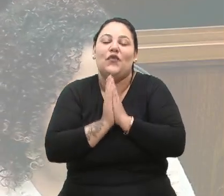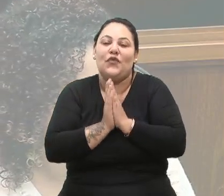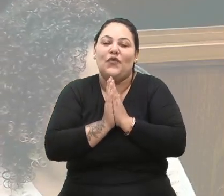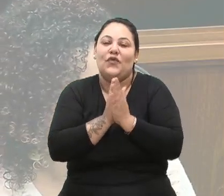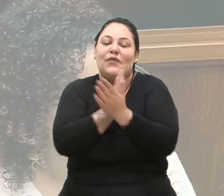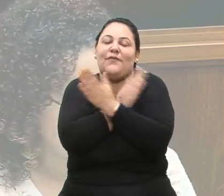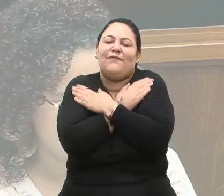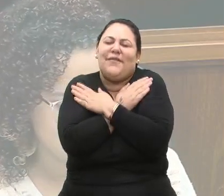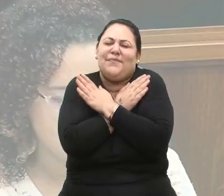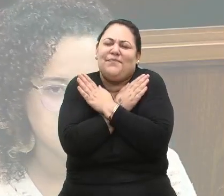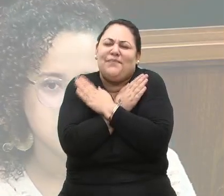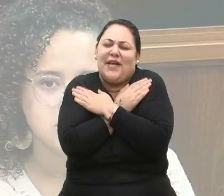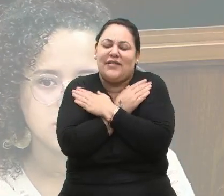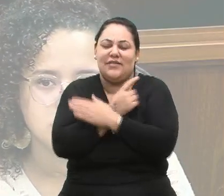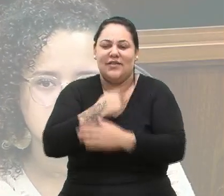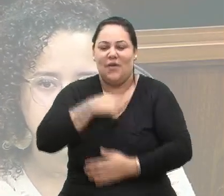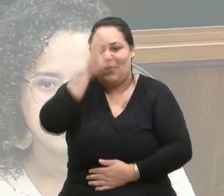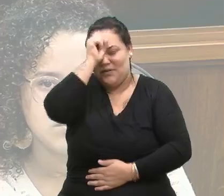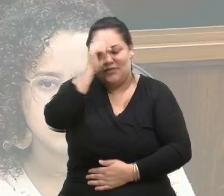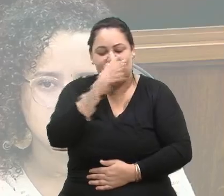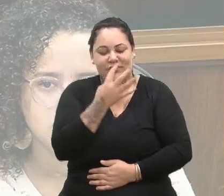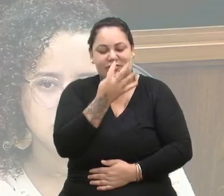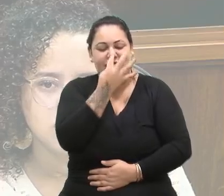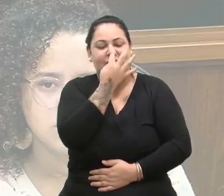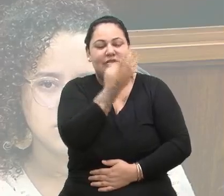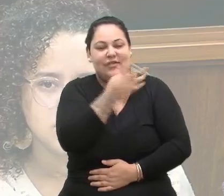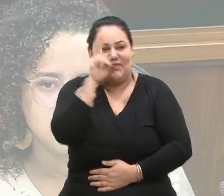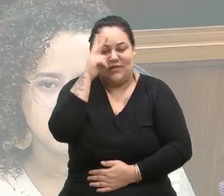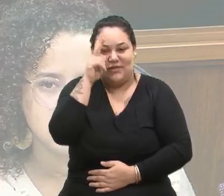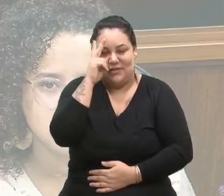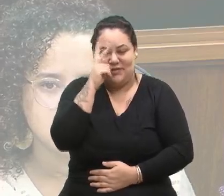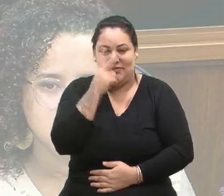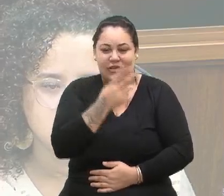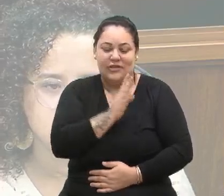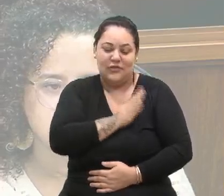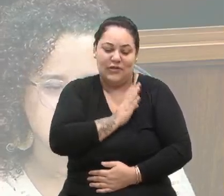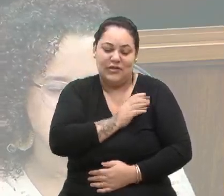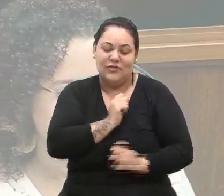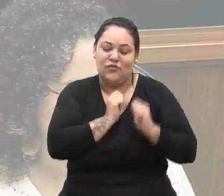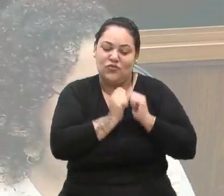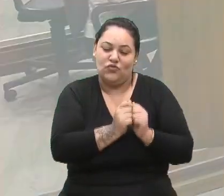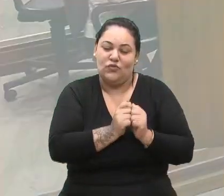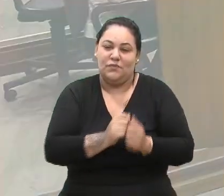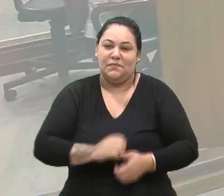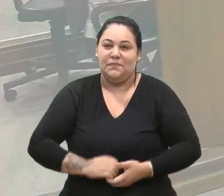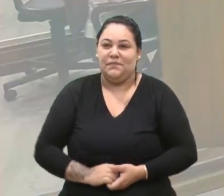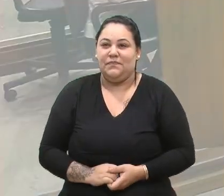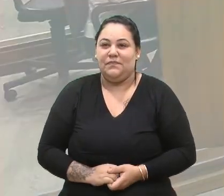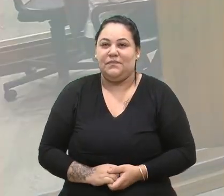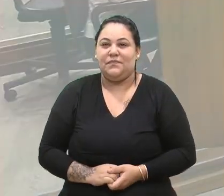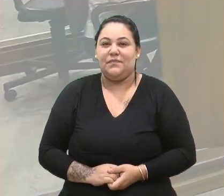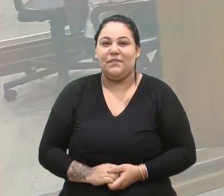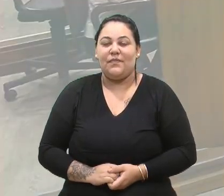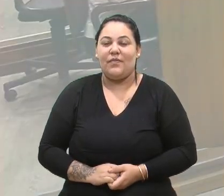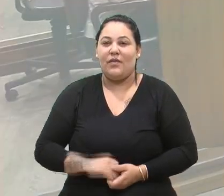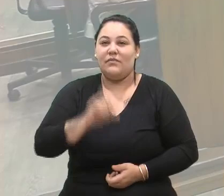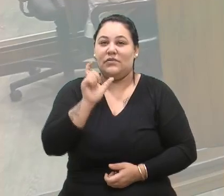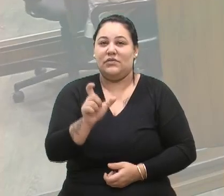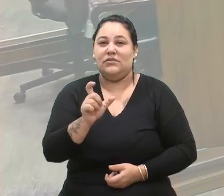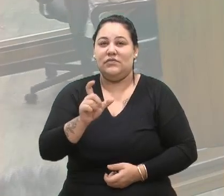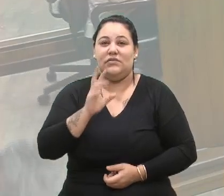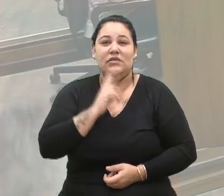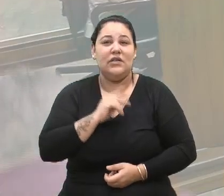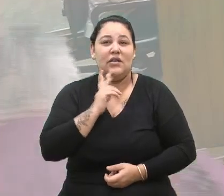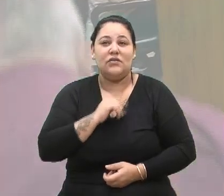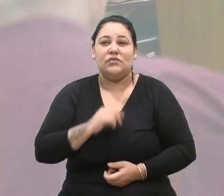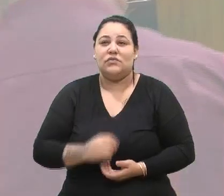aprendi a admirar e levo no meu coração aí pelas coisas que a gente construiu junto. Obrigado, presidente. Com a palavra, vereador Renato Oliveira.